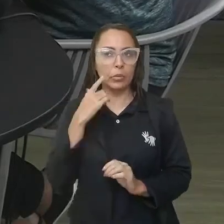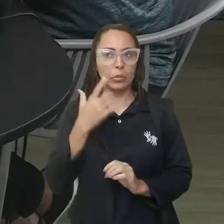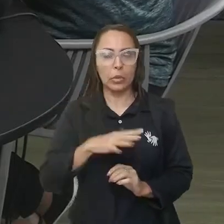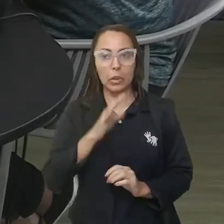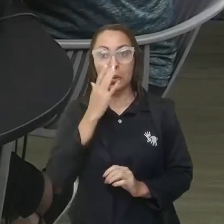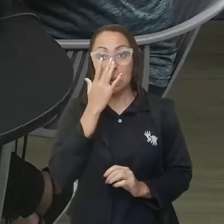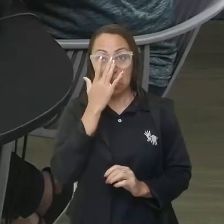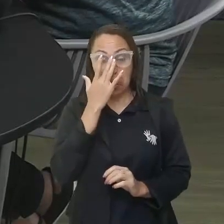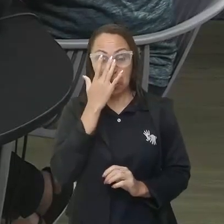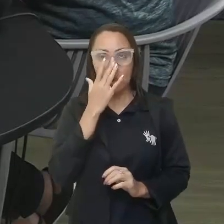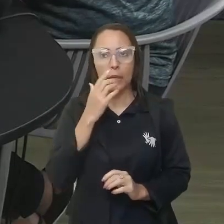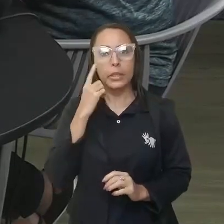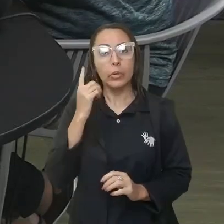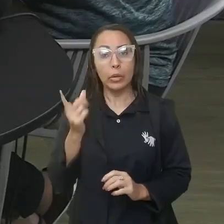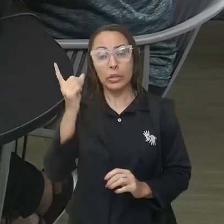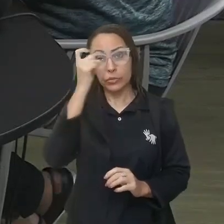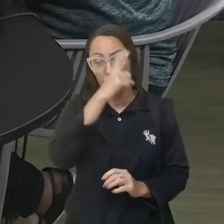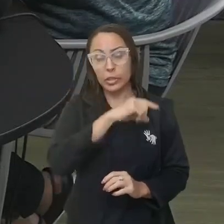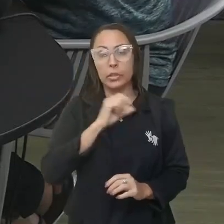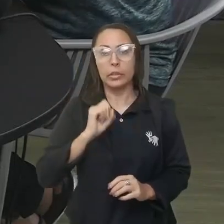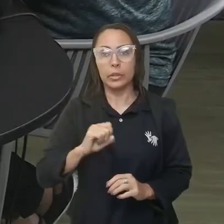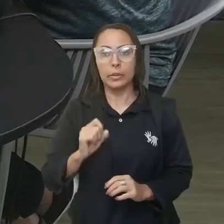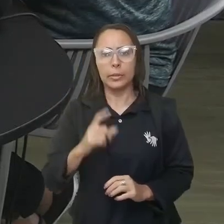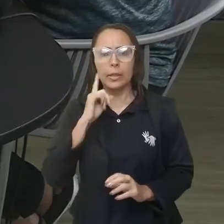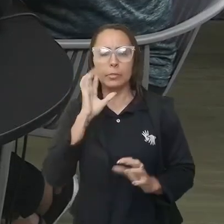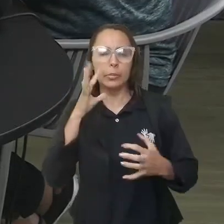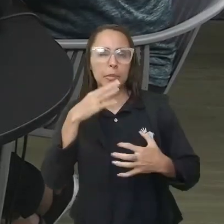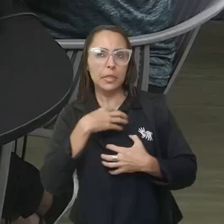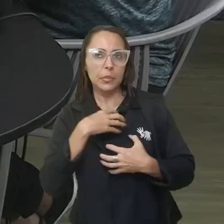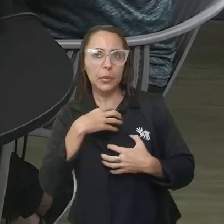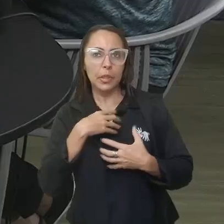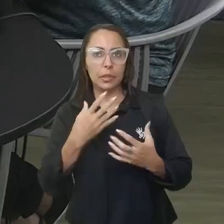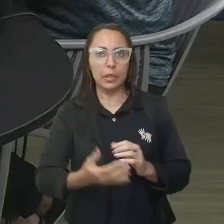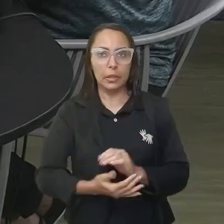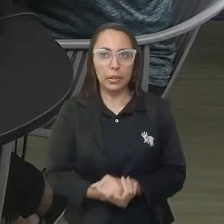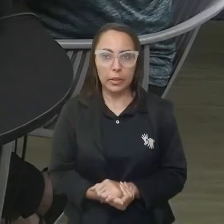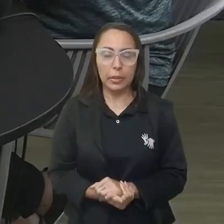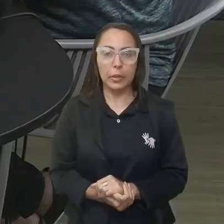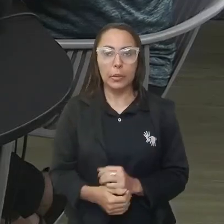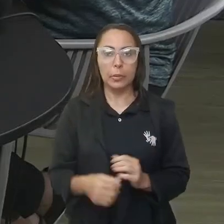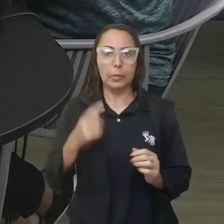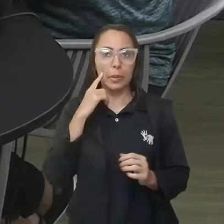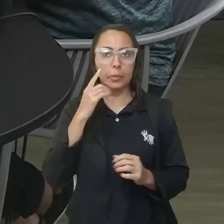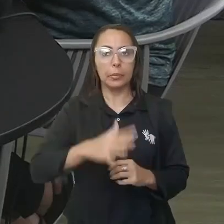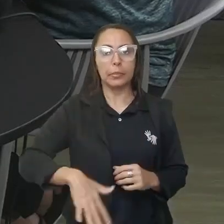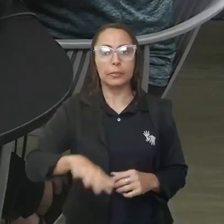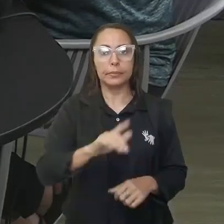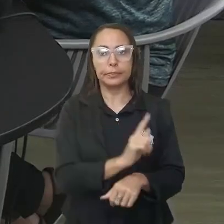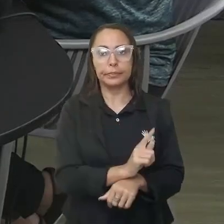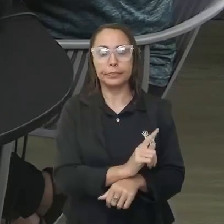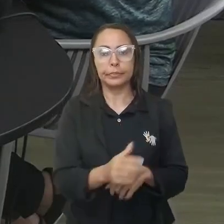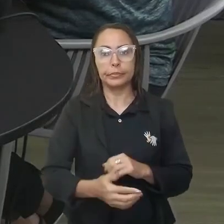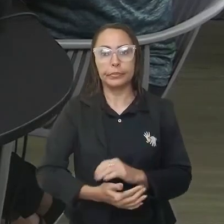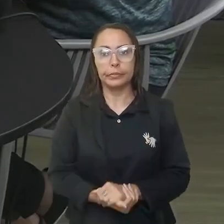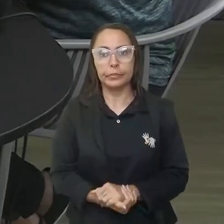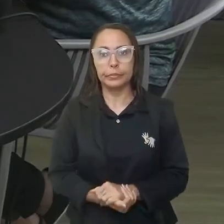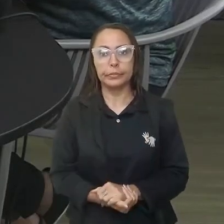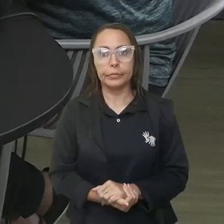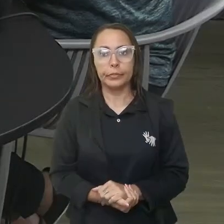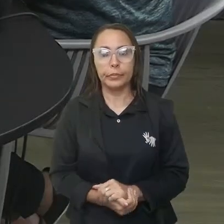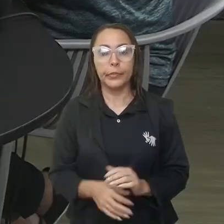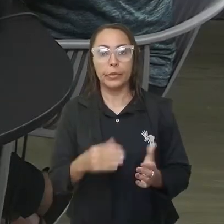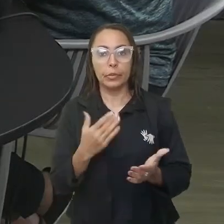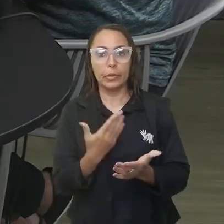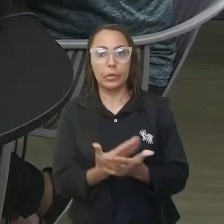já. Entendeu? Assim, fica muito difícil. Né? Sensibilização. Eu acho que esse é o papel do gestor, né? Da gestão. E o estudante, às